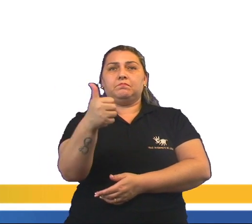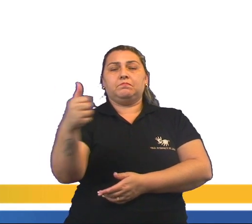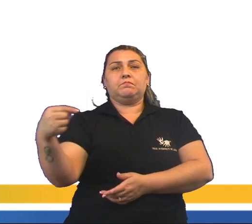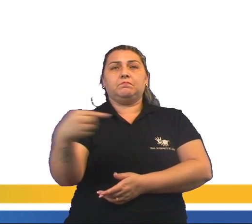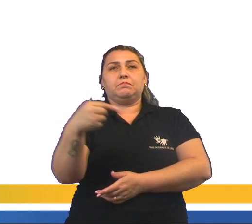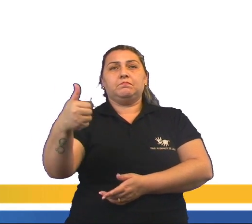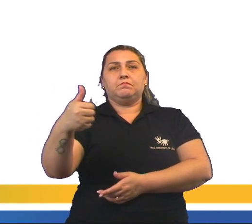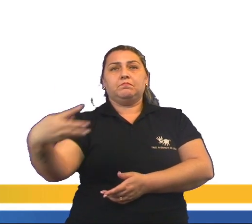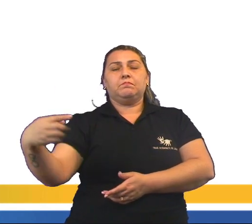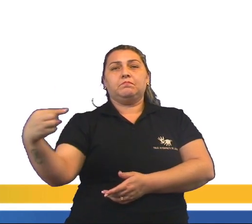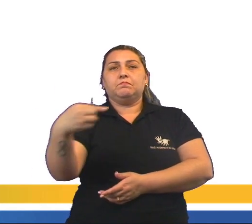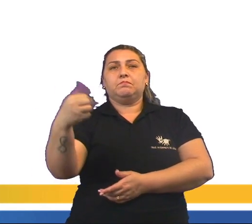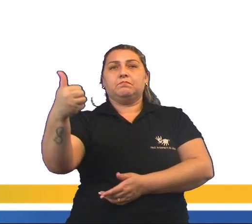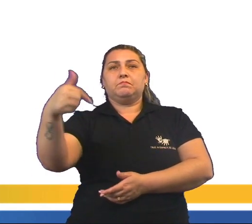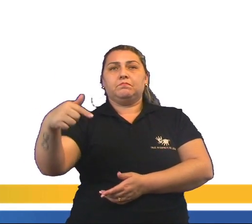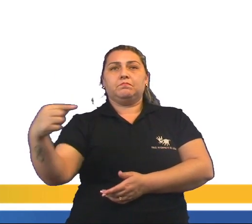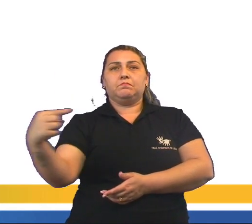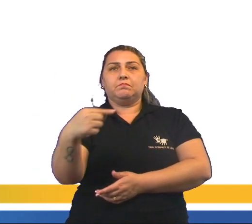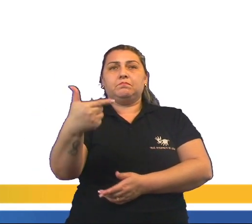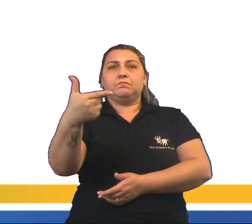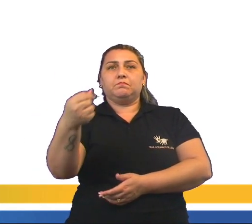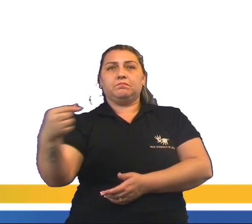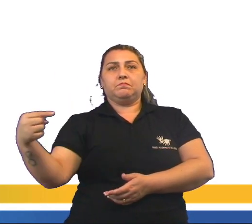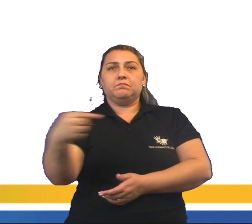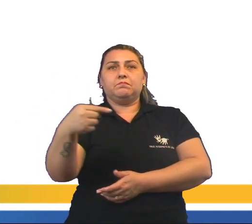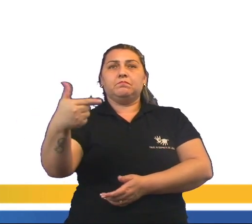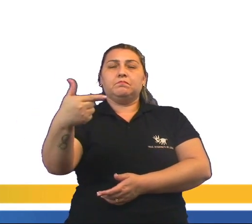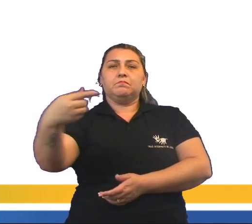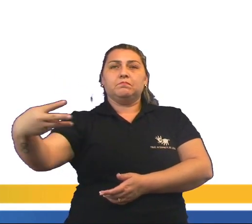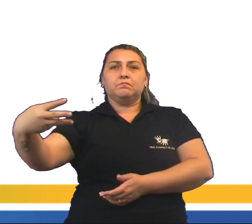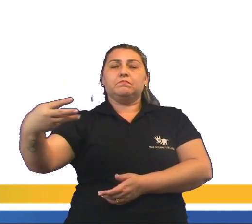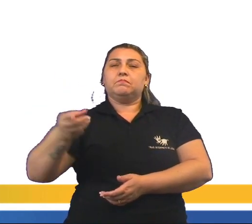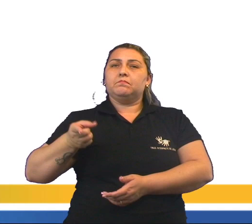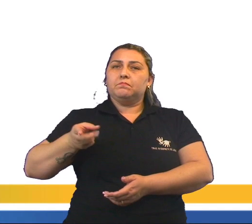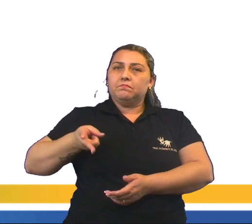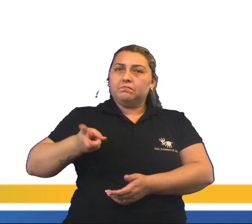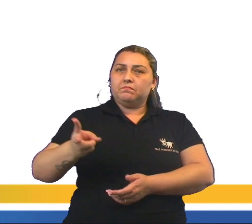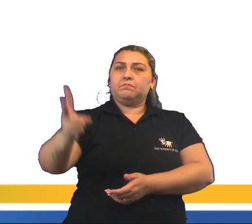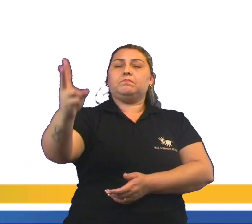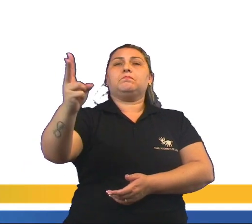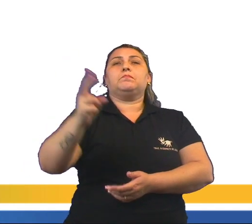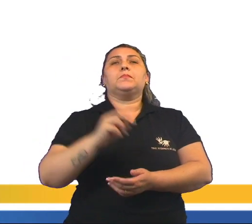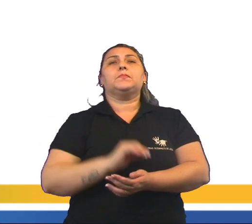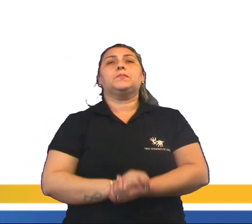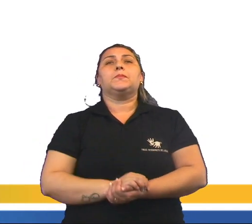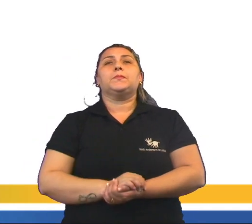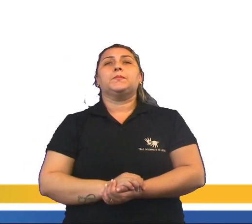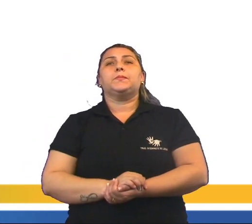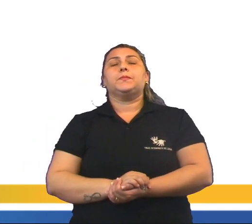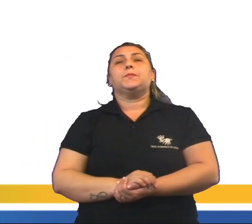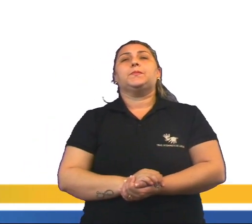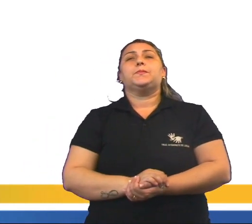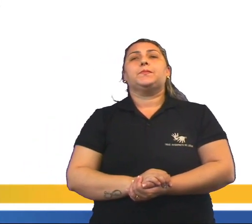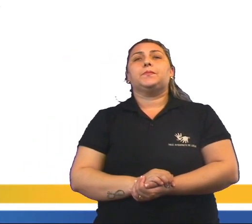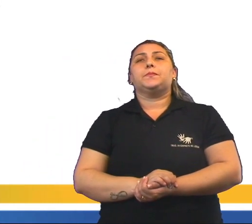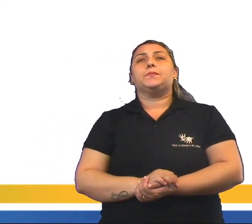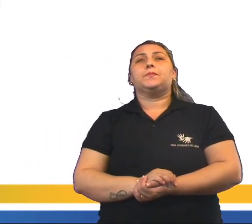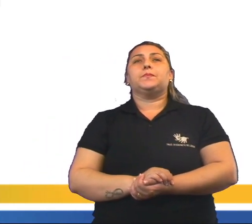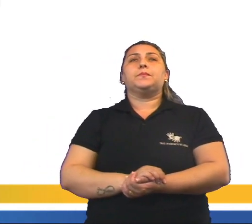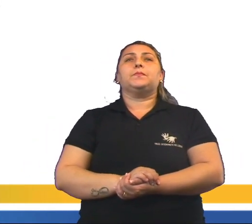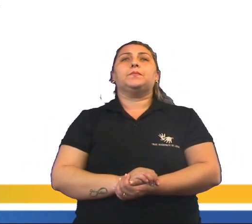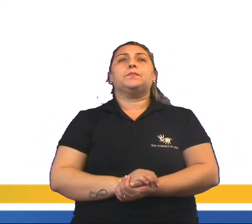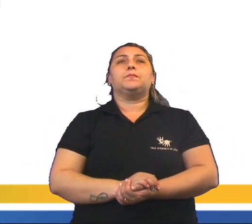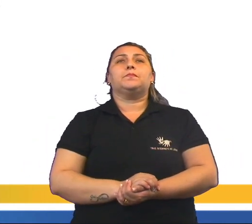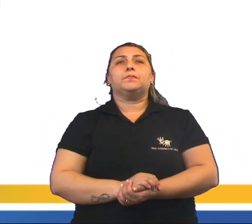8 - 11 - 14 - 17 - 20 - 23 e aí por diante